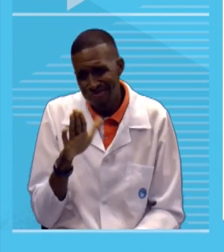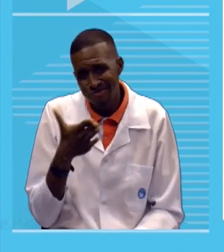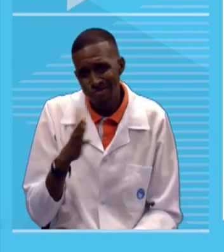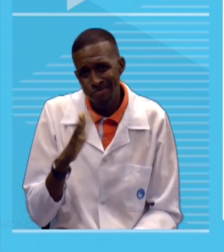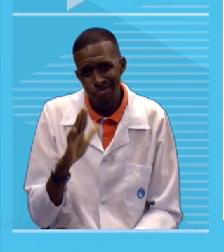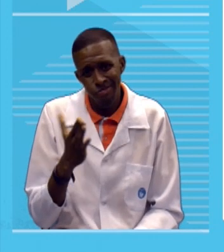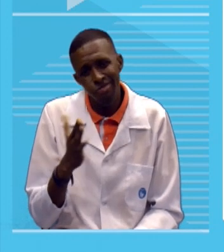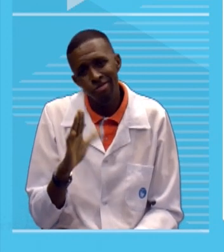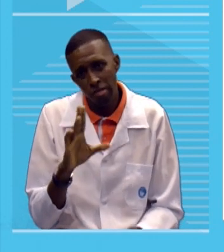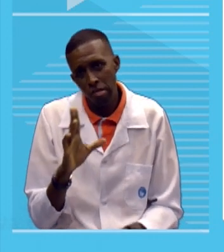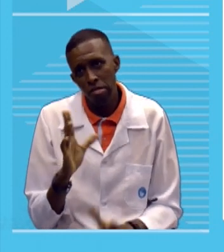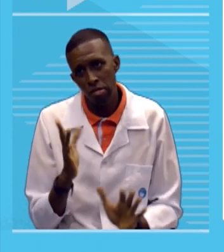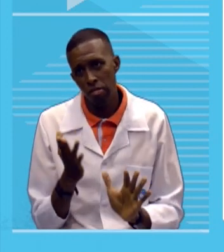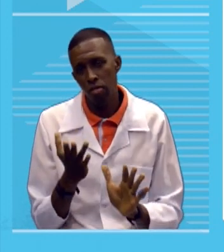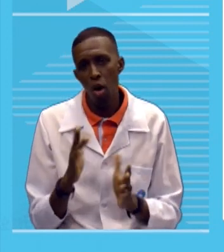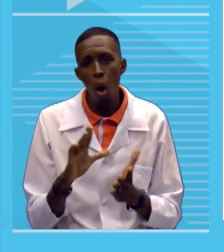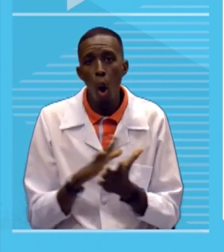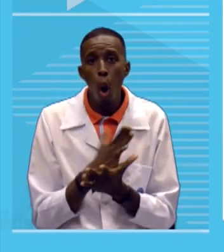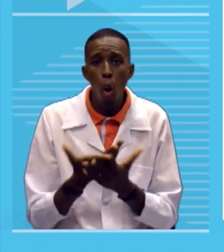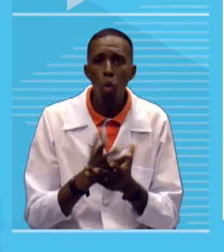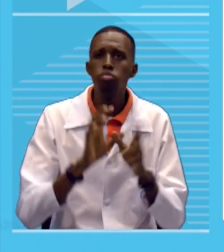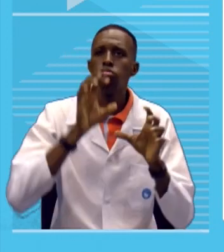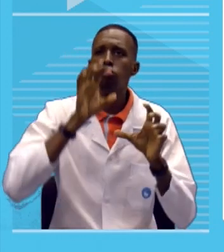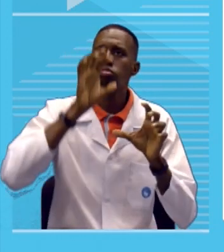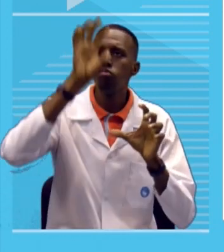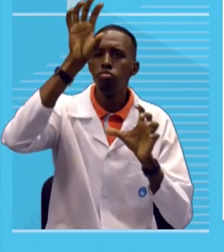que ainda não têm, né,